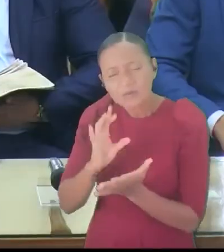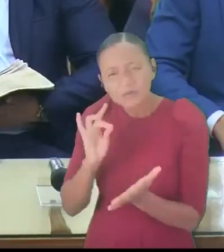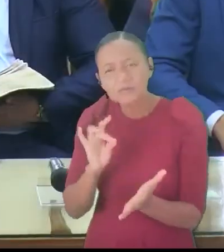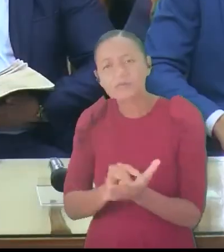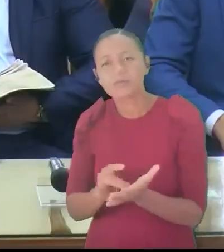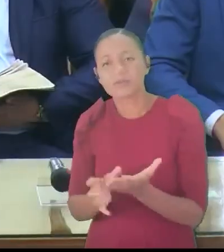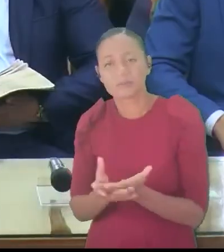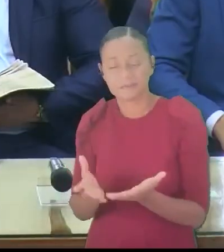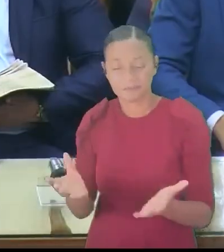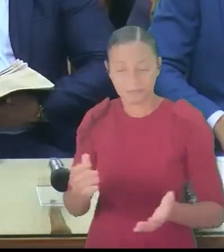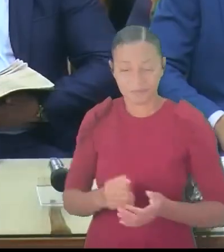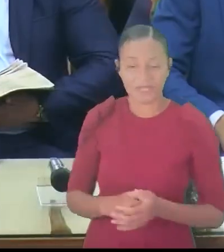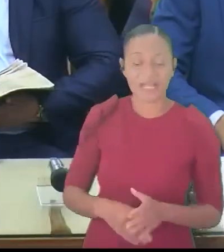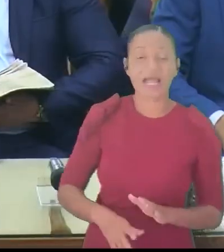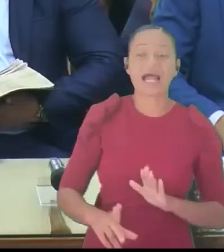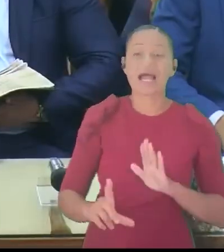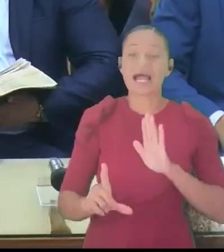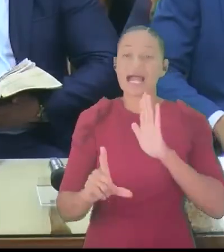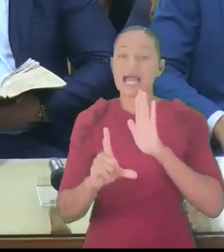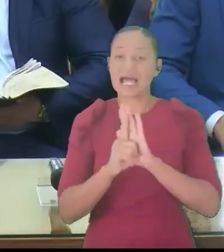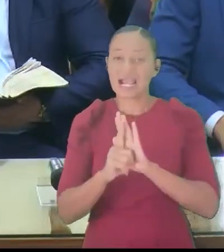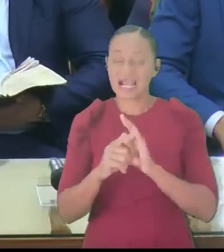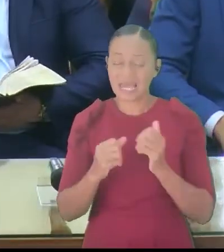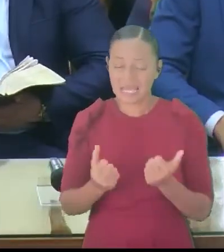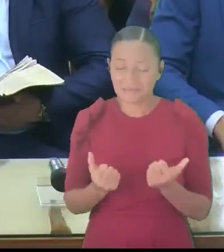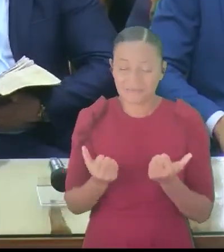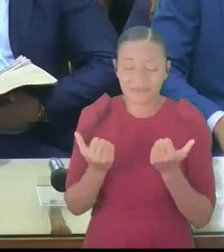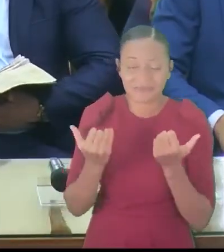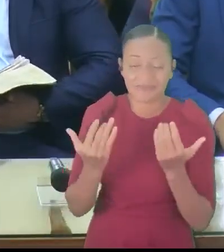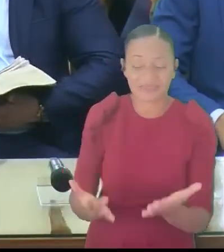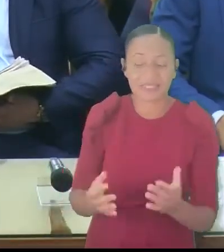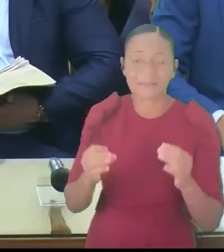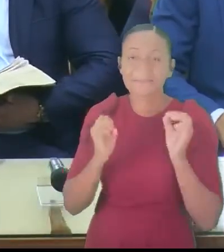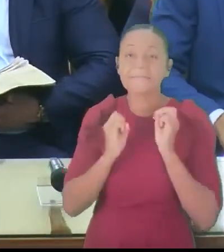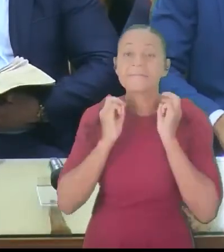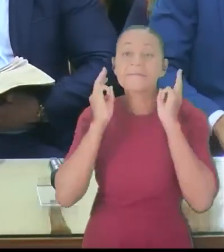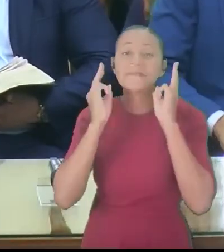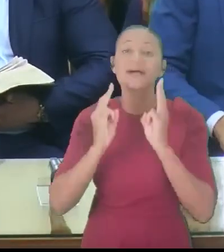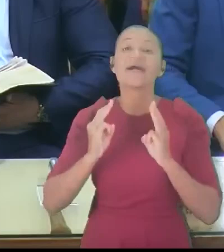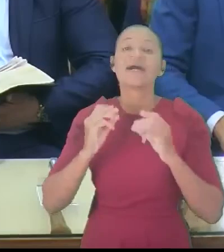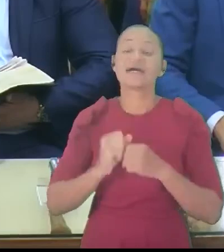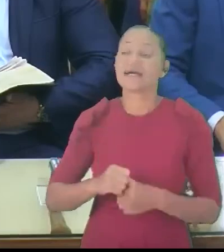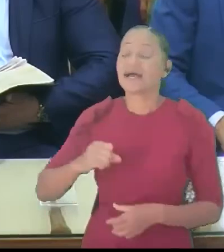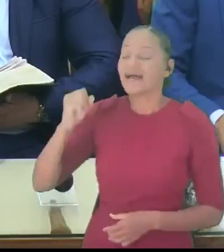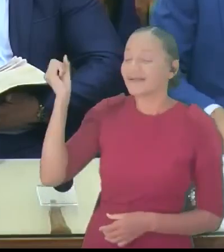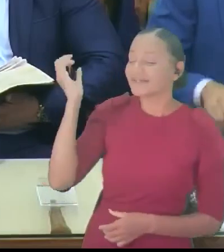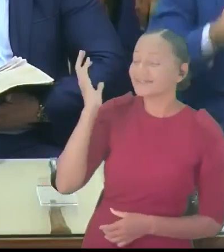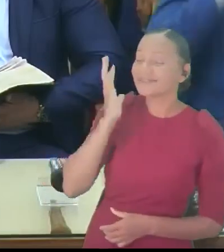diz, a lei foi dada por Moisés. A graça e a verdade